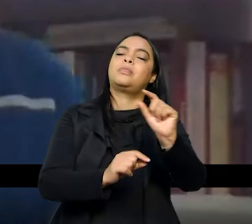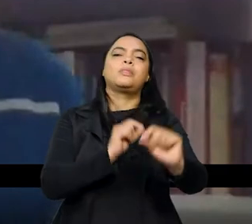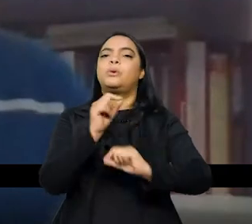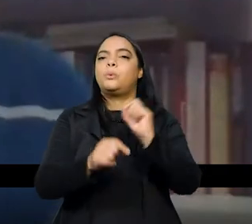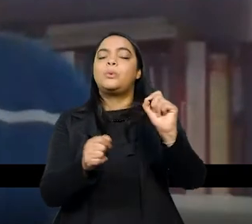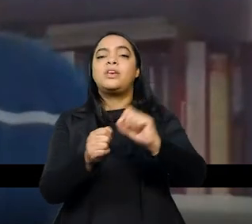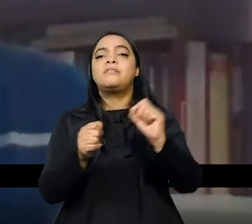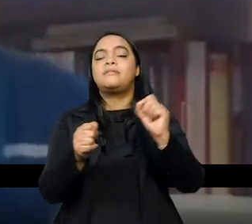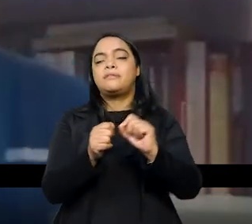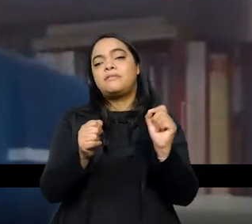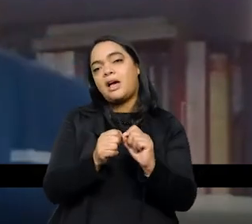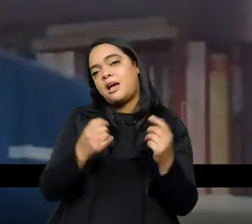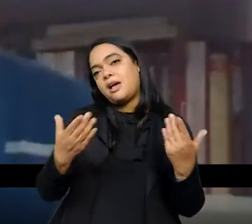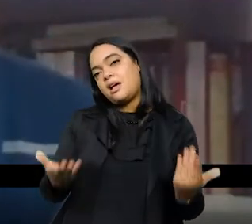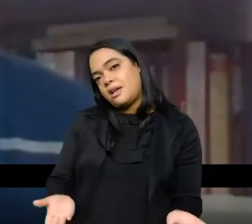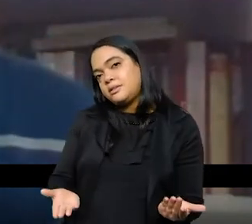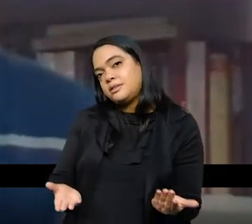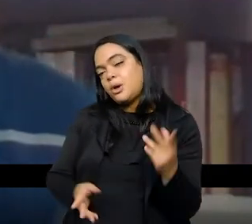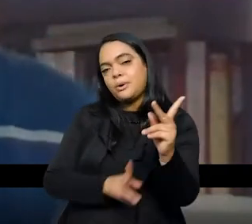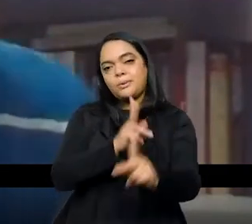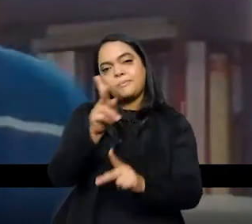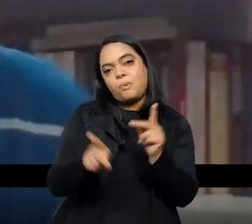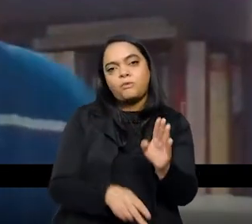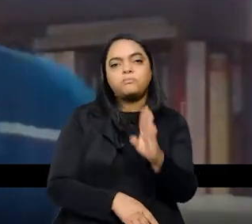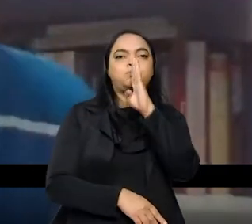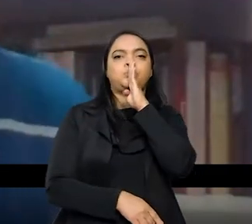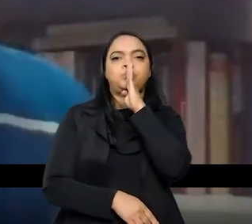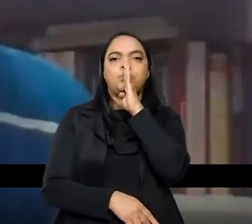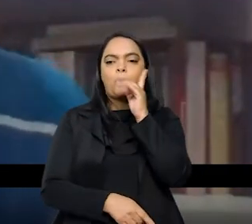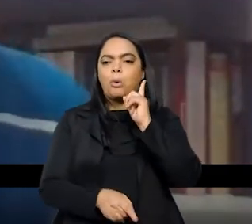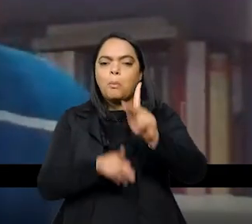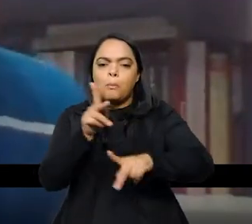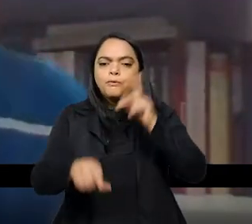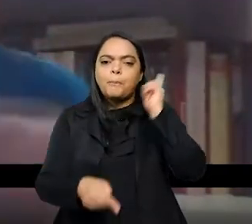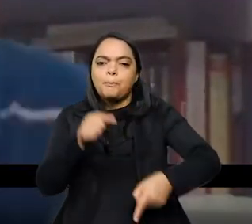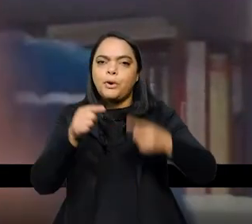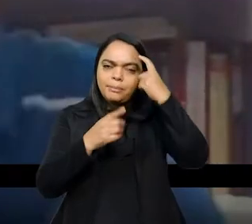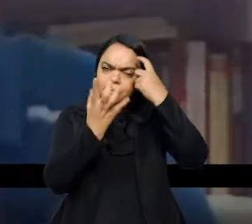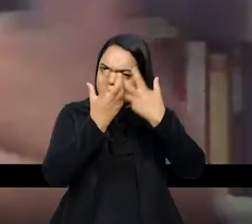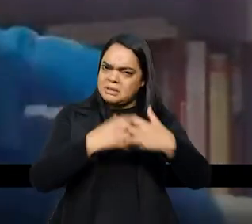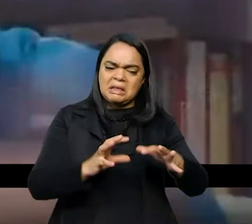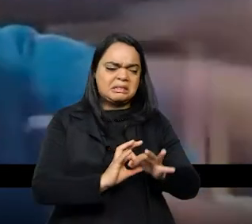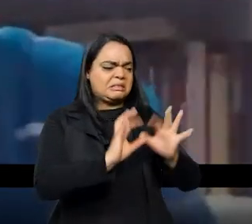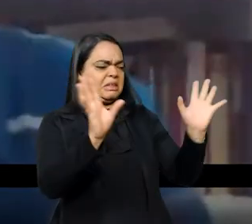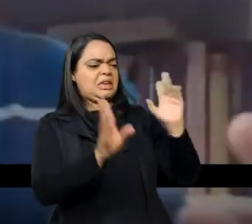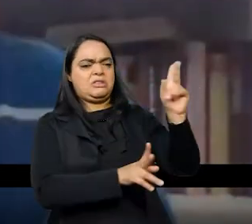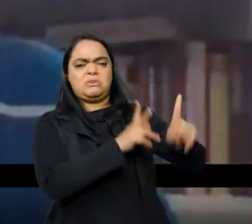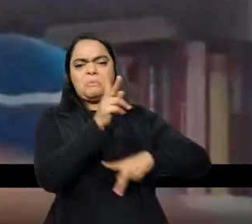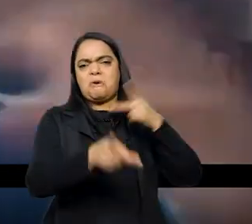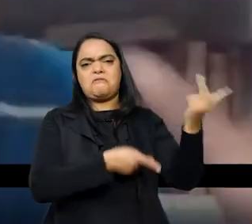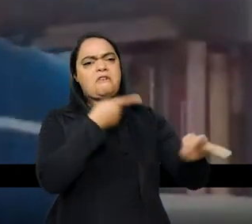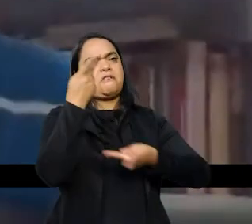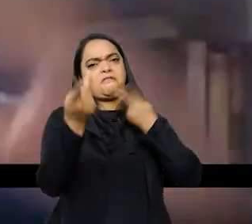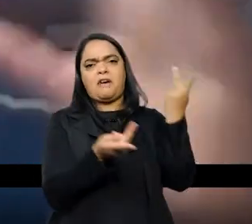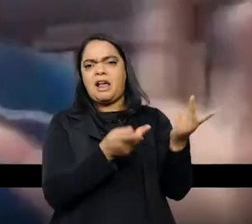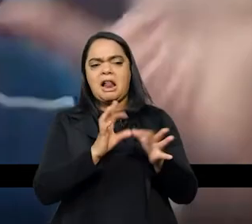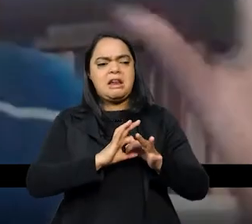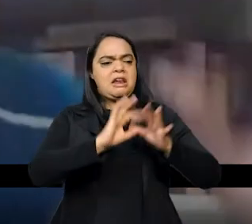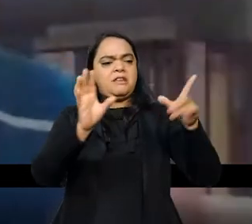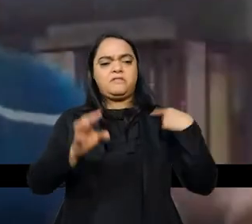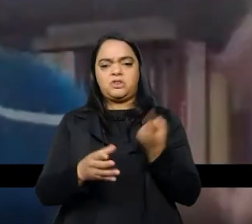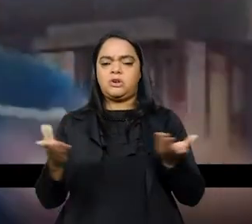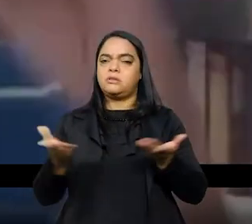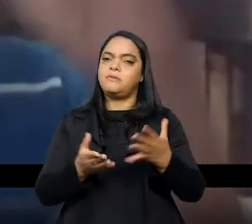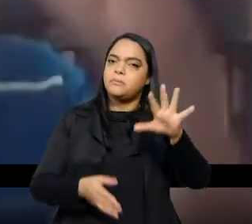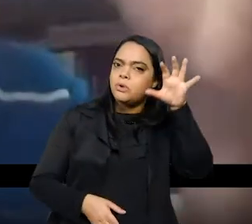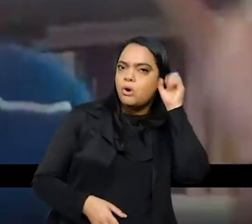o silenciado, não deixar o pensar. Né? Deixa ele falar um pouco, tá bom, agora vamos nos ouvir, vamos transformar essa sala